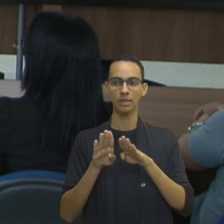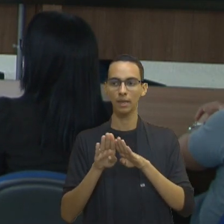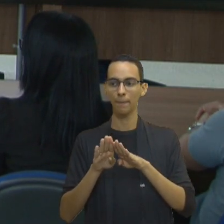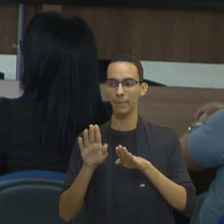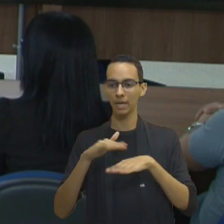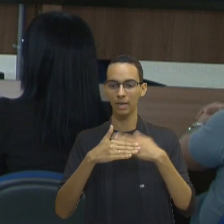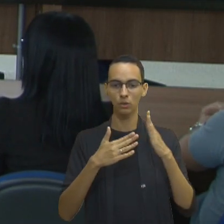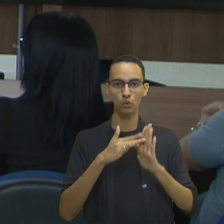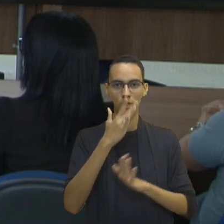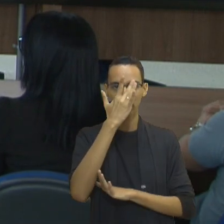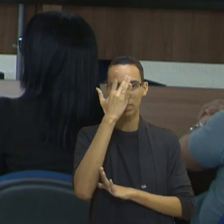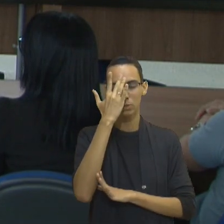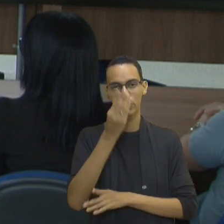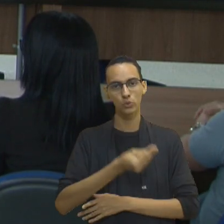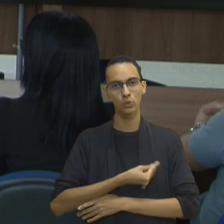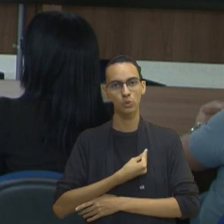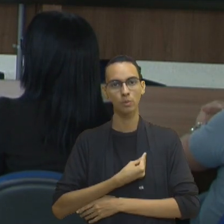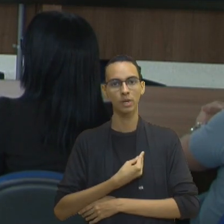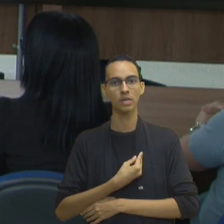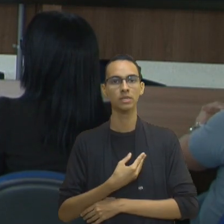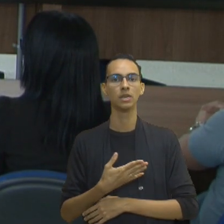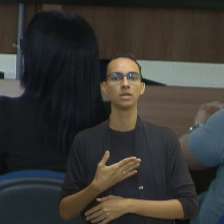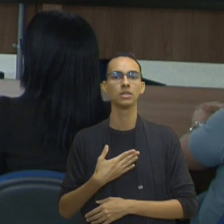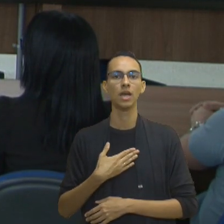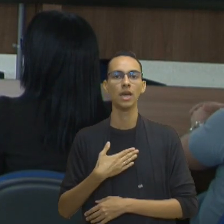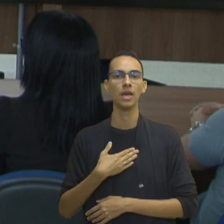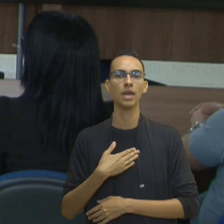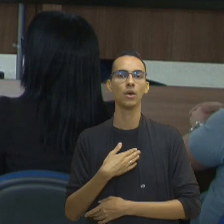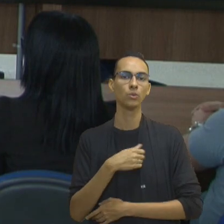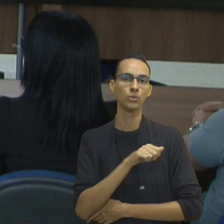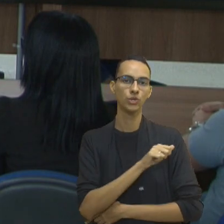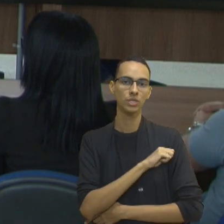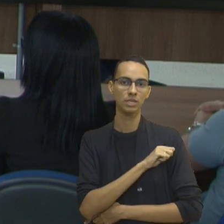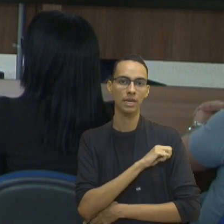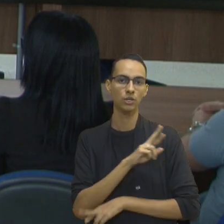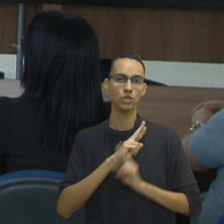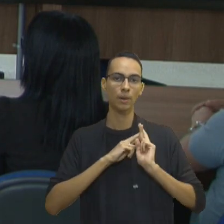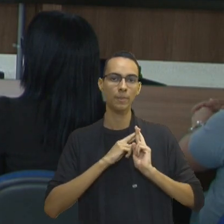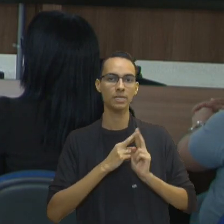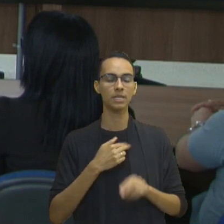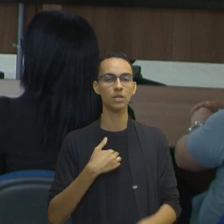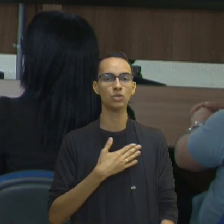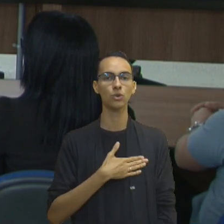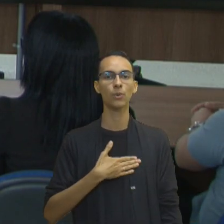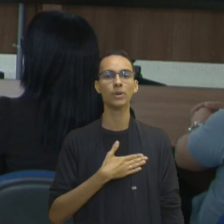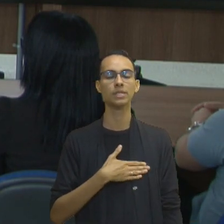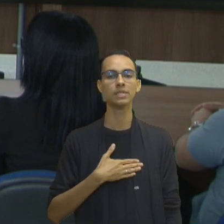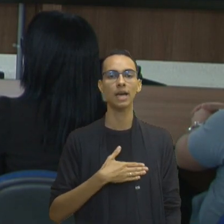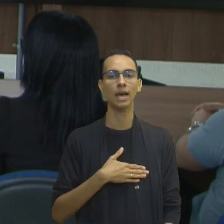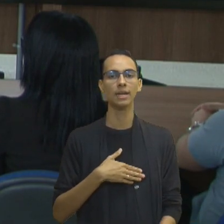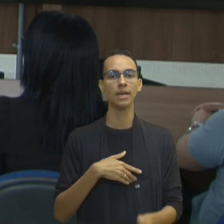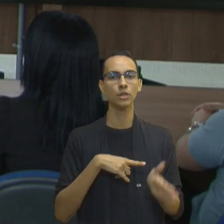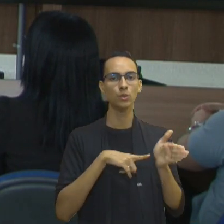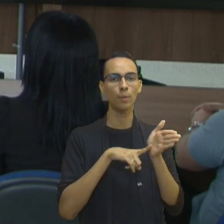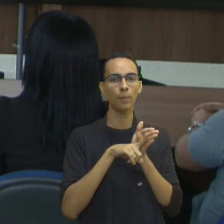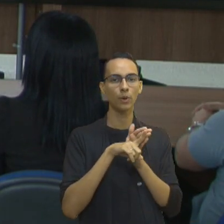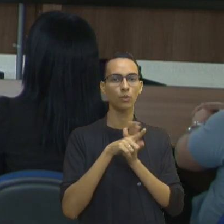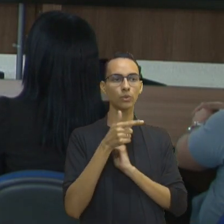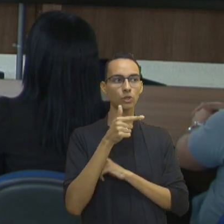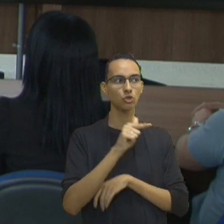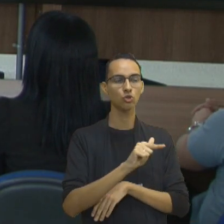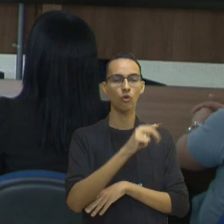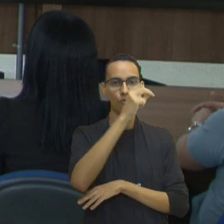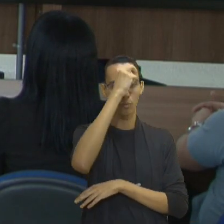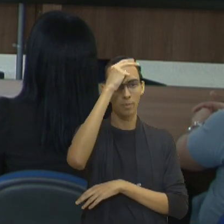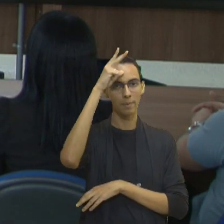presentes. Sou membro do DCE, representante discente, e eu gostaria de direcionar a pergunta para a prefeita